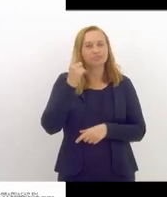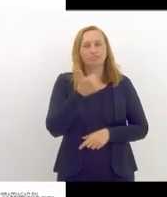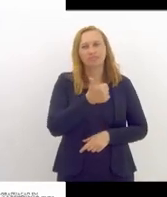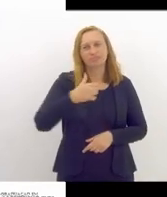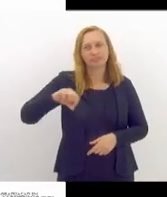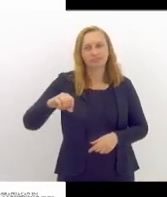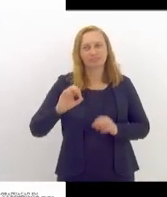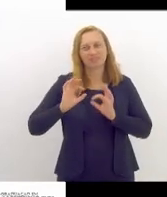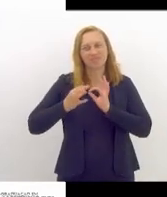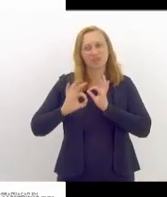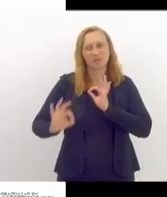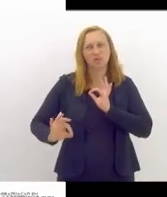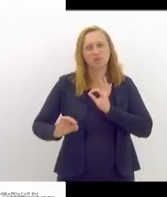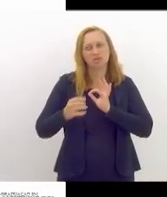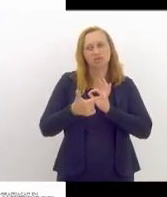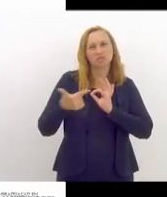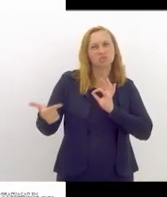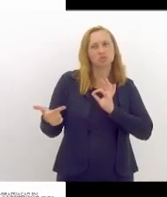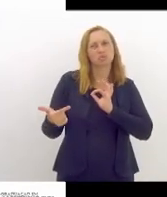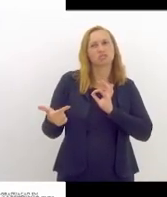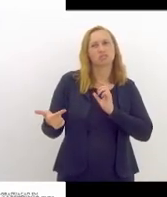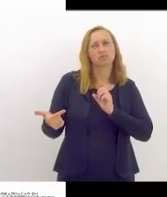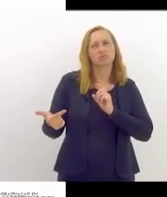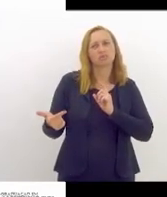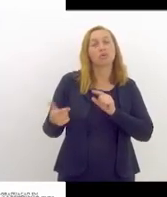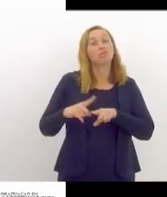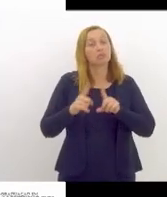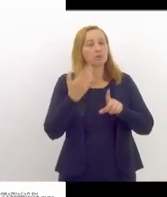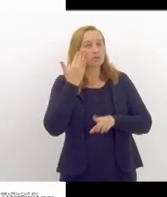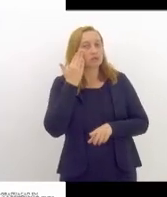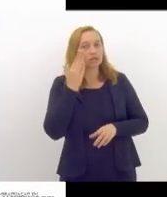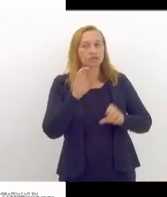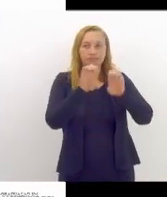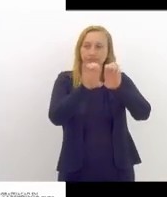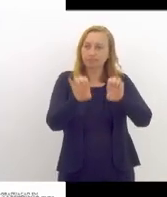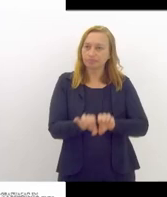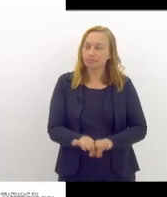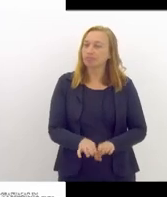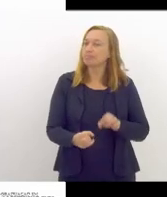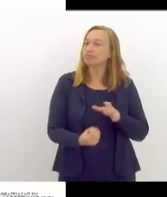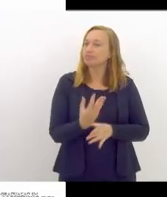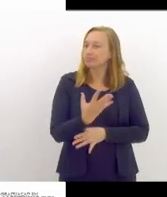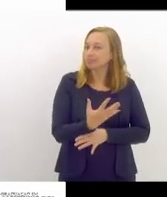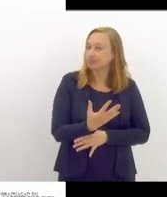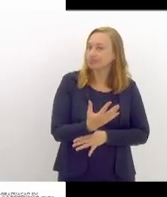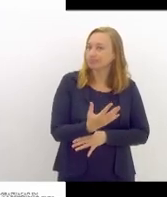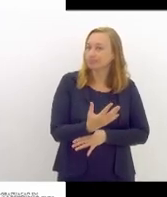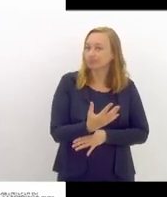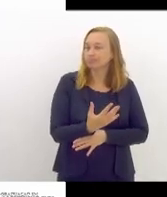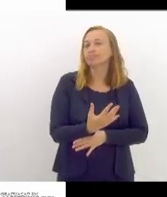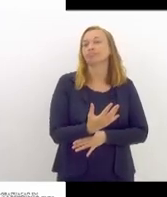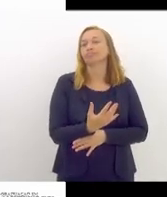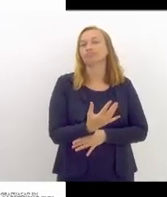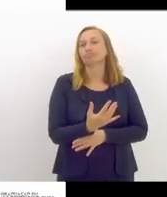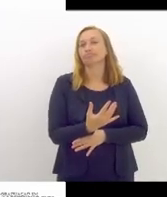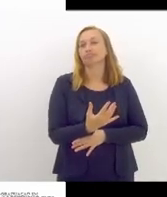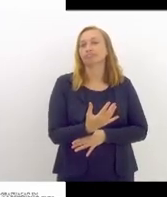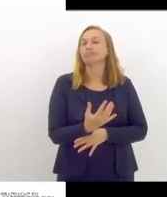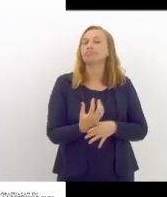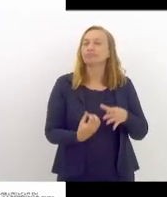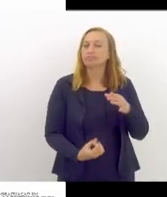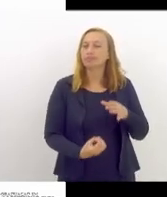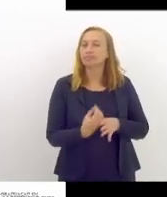tá tão longe de 22 né mas vocês tem que entender que a estrutura produtiva ou seja as funções de produção jeito de